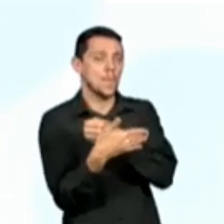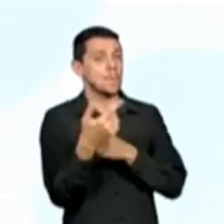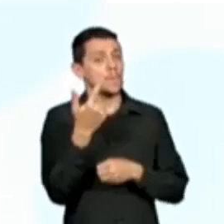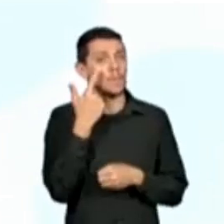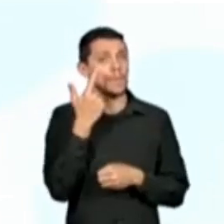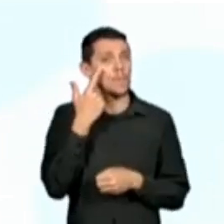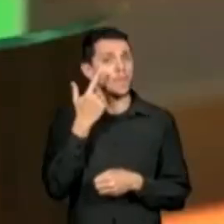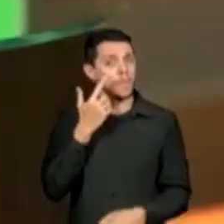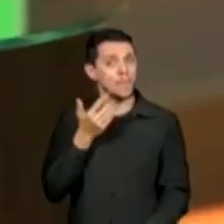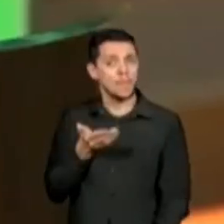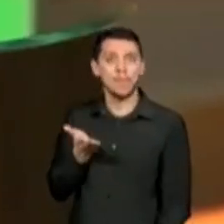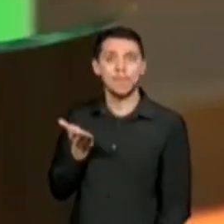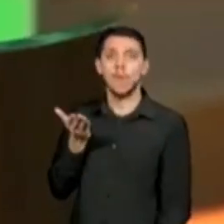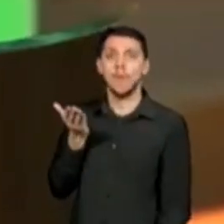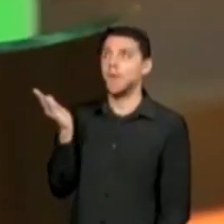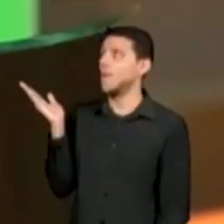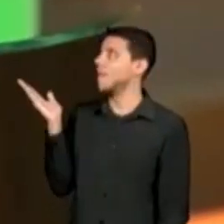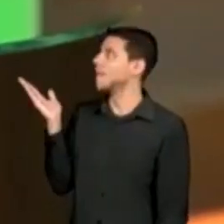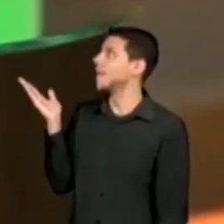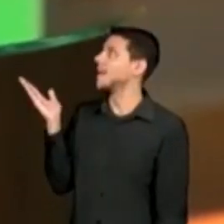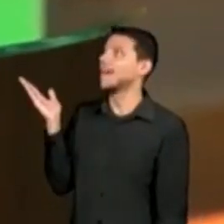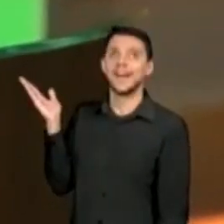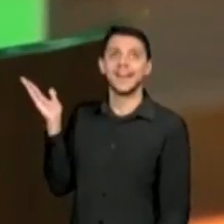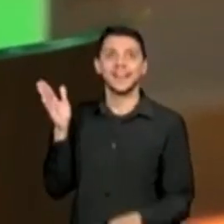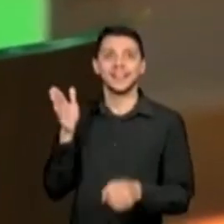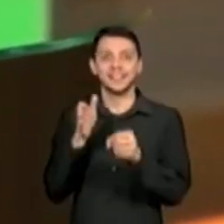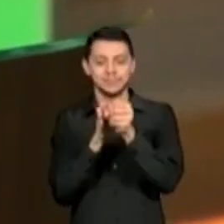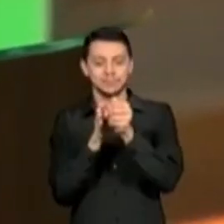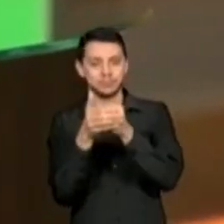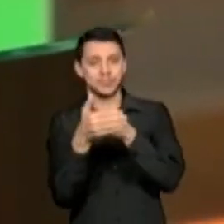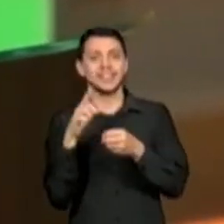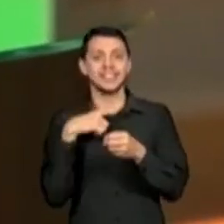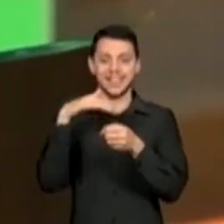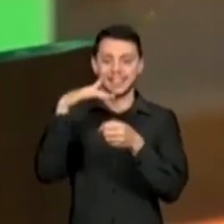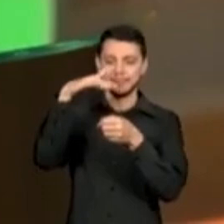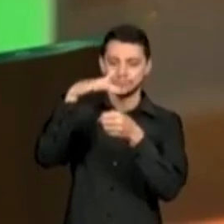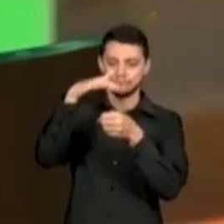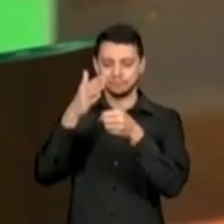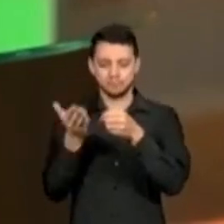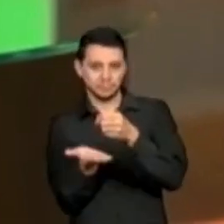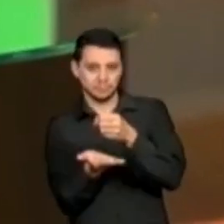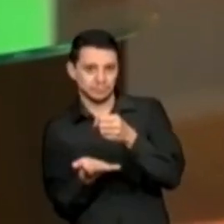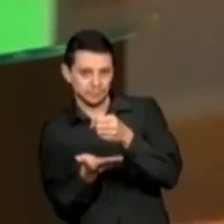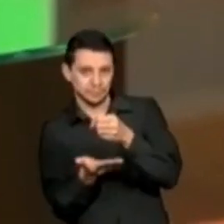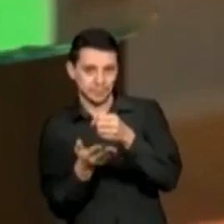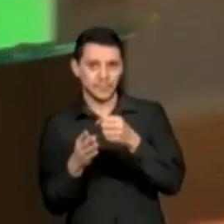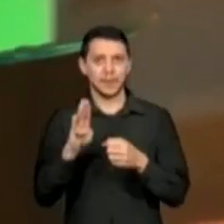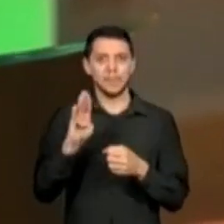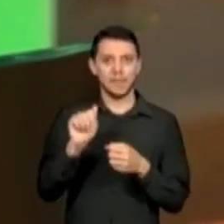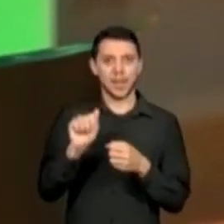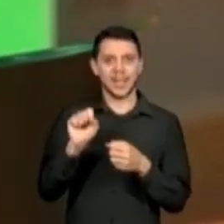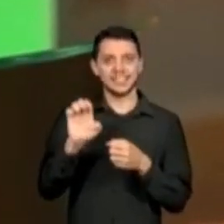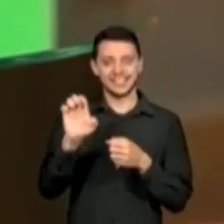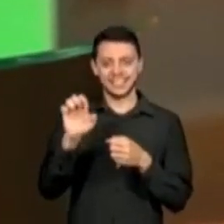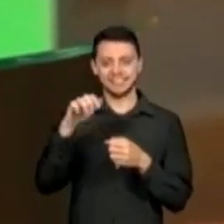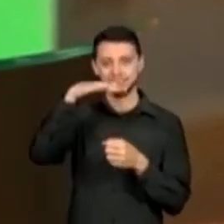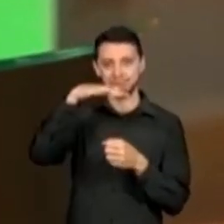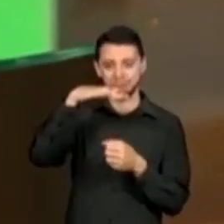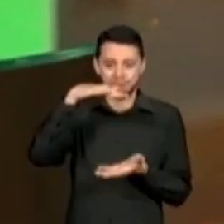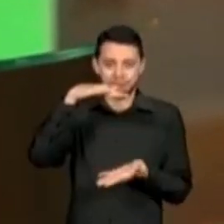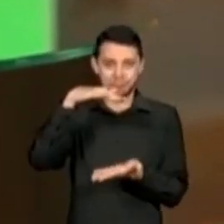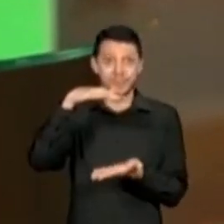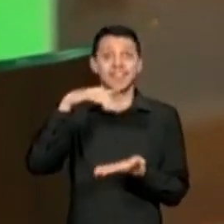cilindro pra galera. Então, o cilindro, ele possui 2 bases, tá? Aqui em cima e embaixo, certo? E